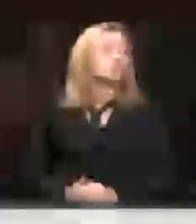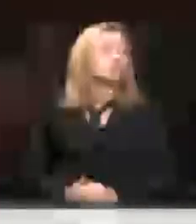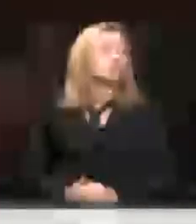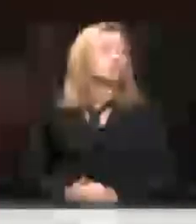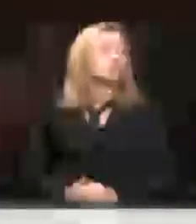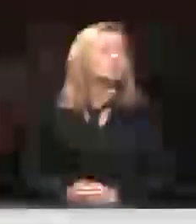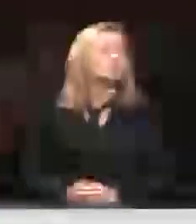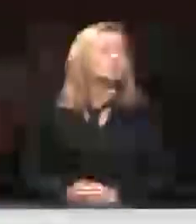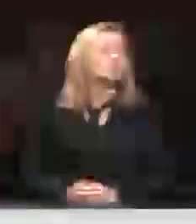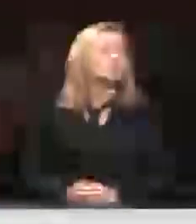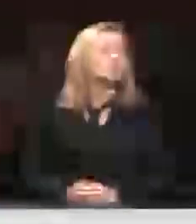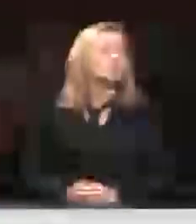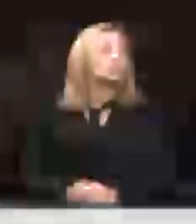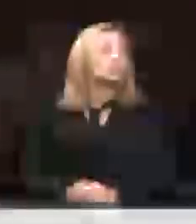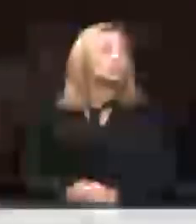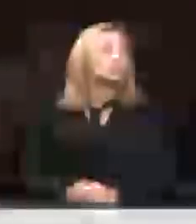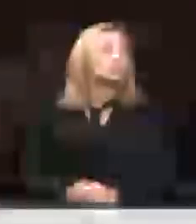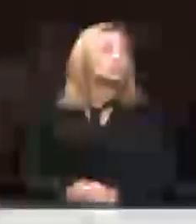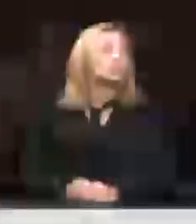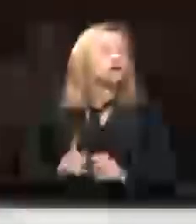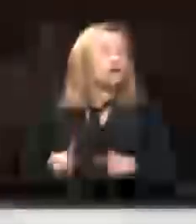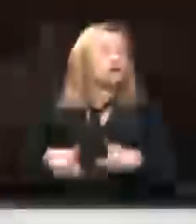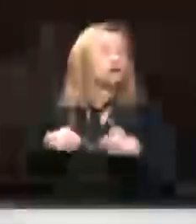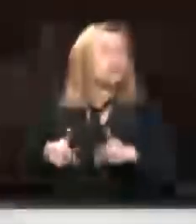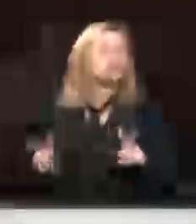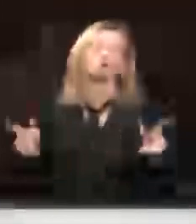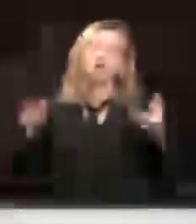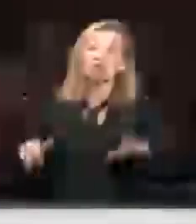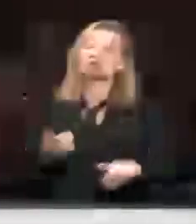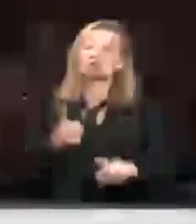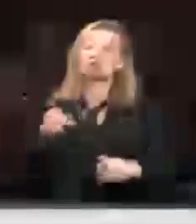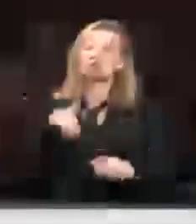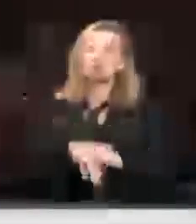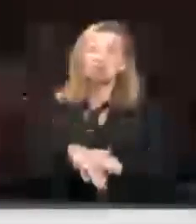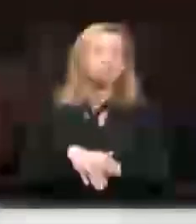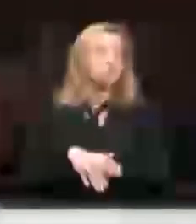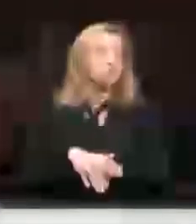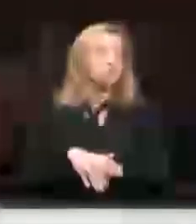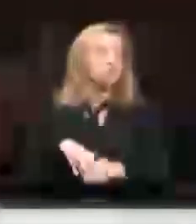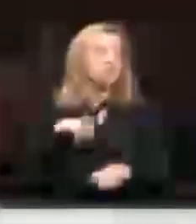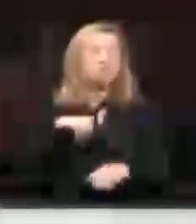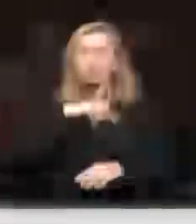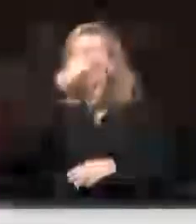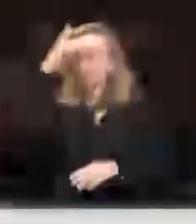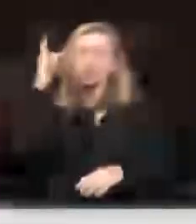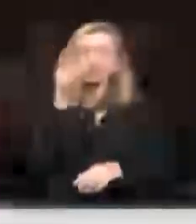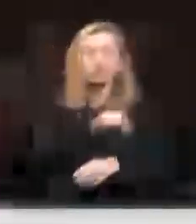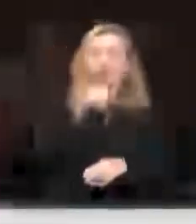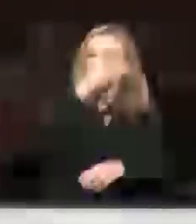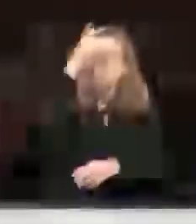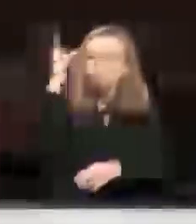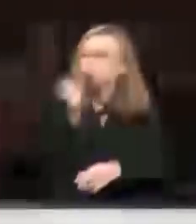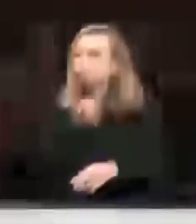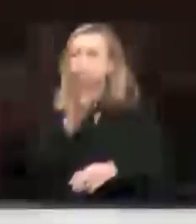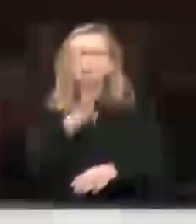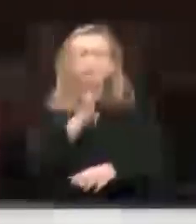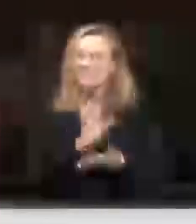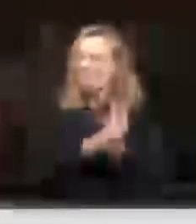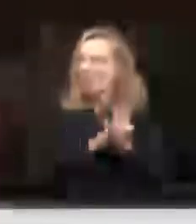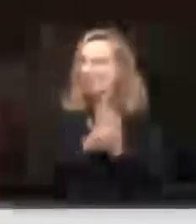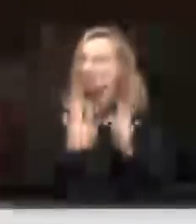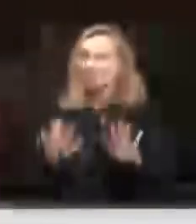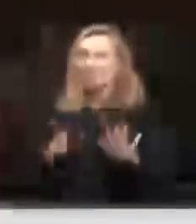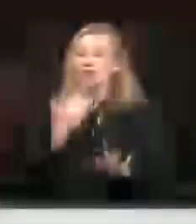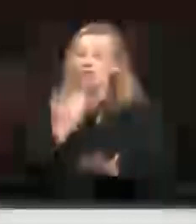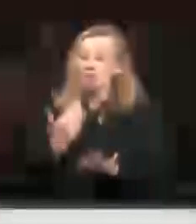que em um primeiro turno levou pessoas a fazerem escolhas que nem conheciam. Confesso, deputado